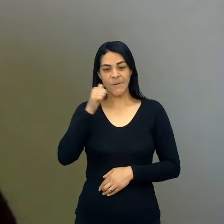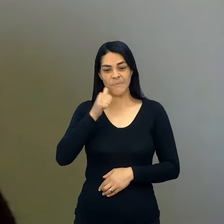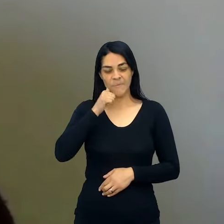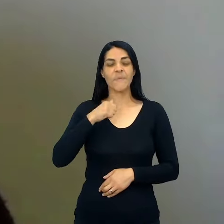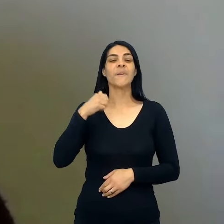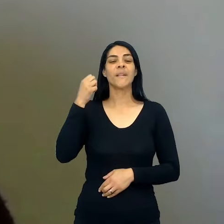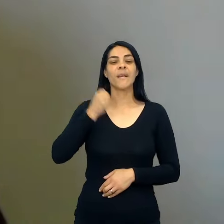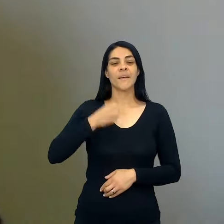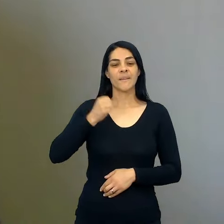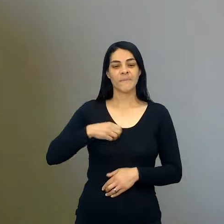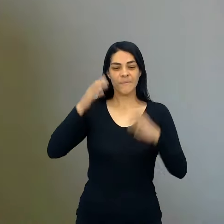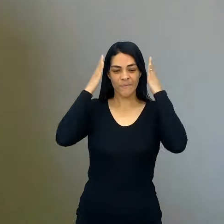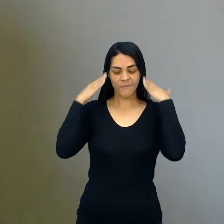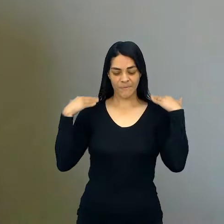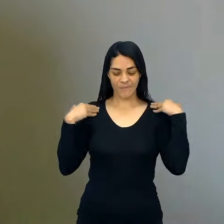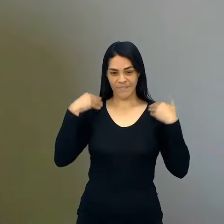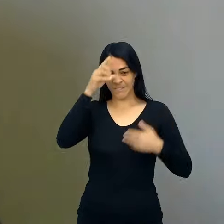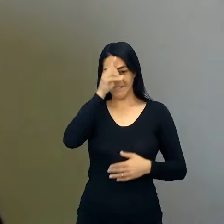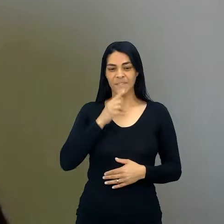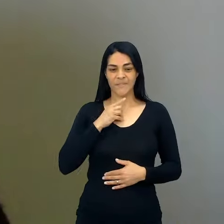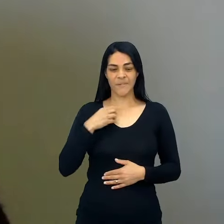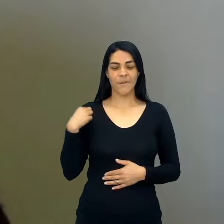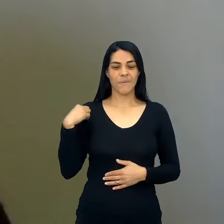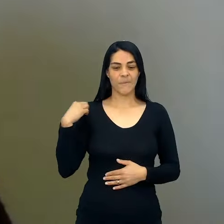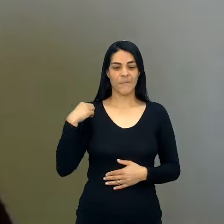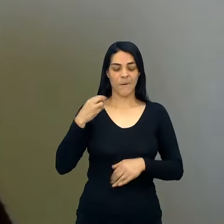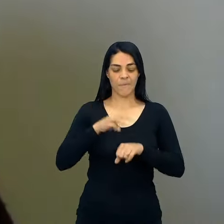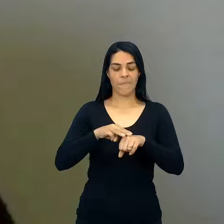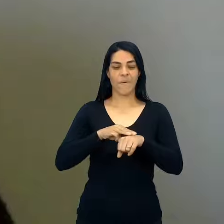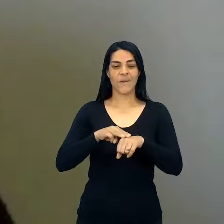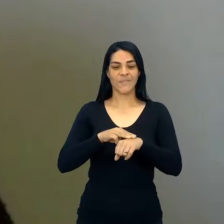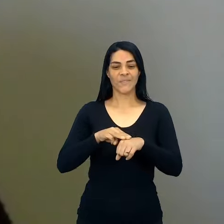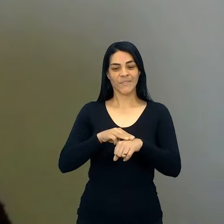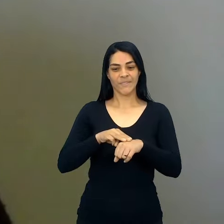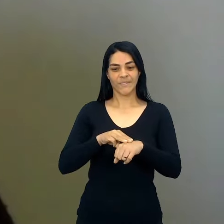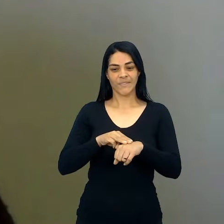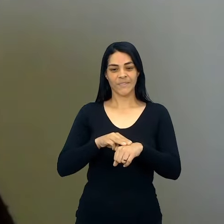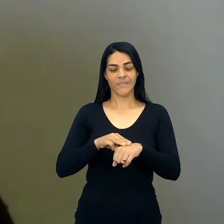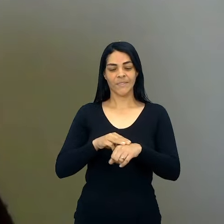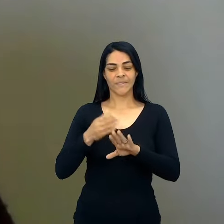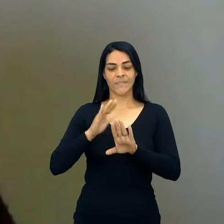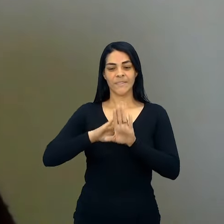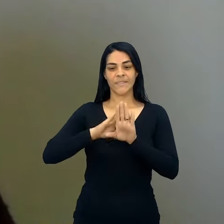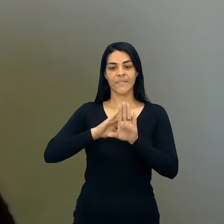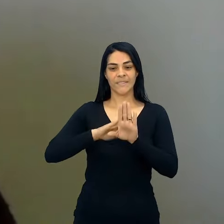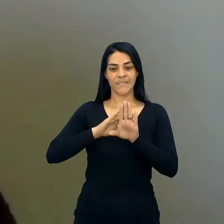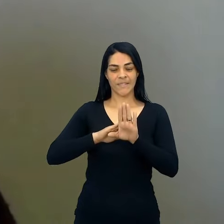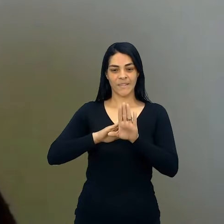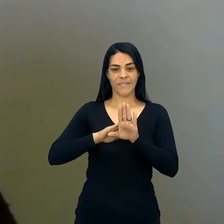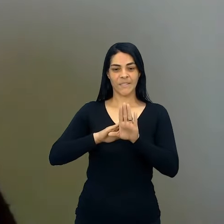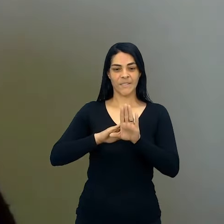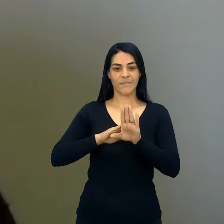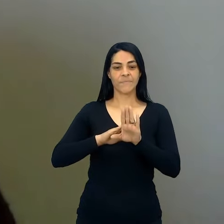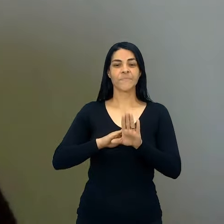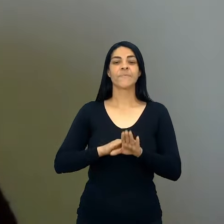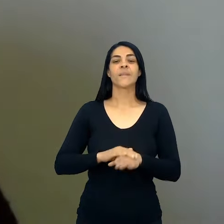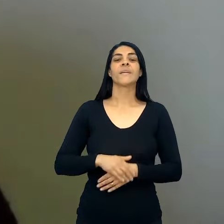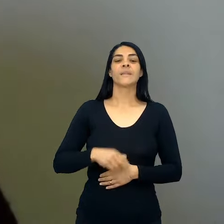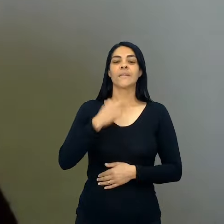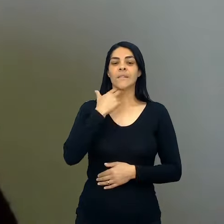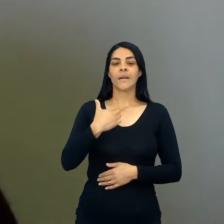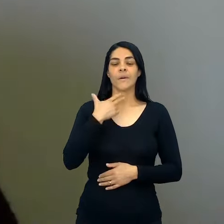loiros até a altura dos ombros, estou vestindo aqui uma blusa marrom e atrás de mim é uma parede na cor gelo.